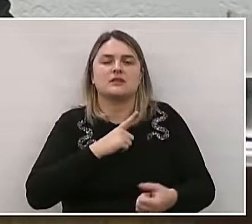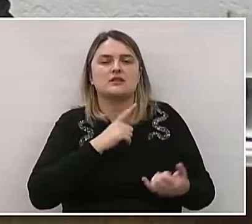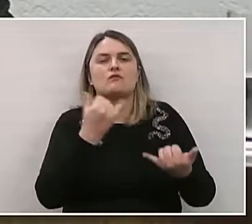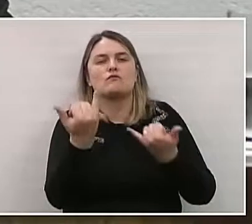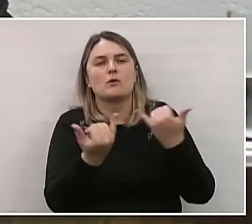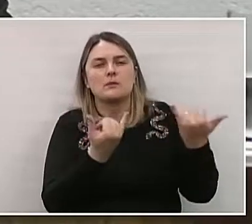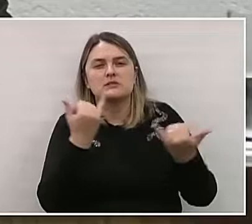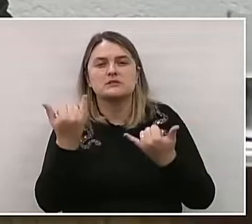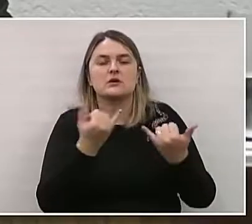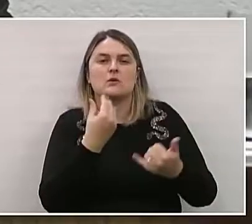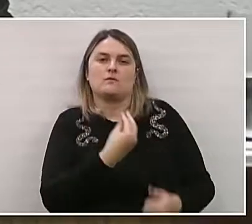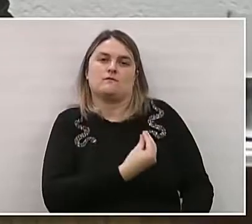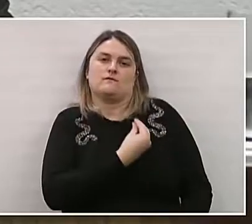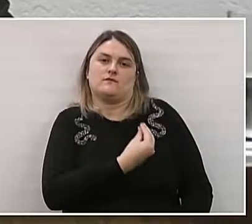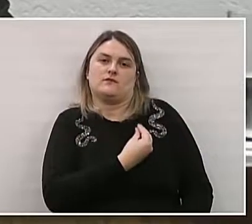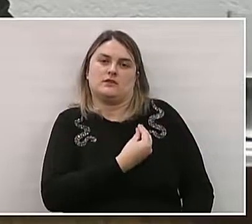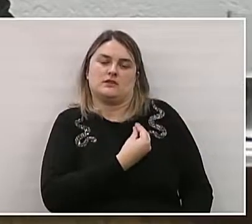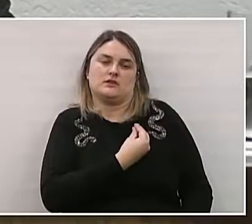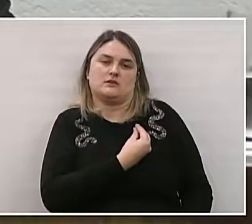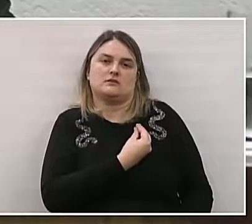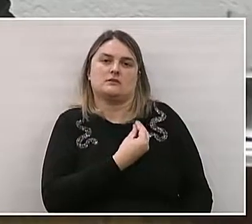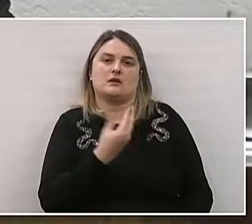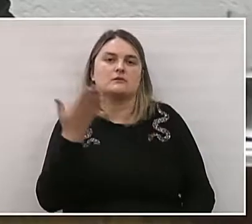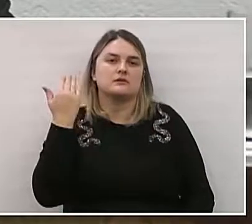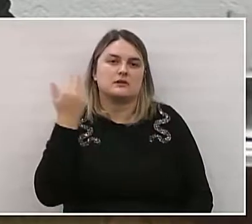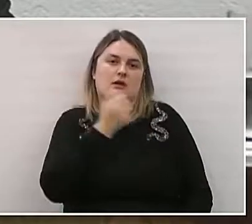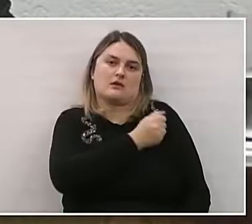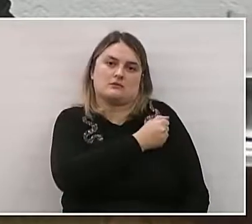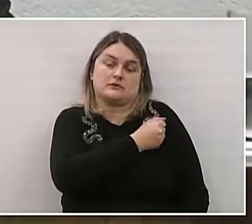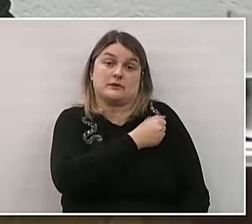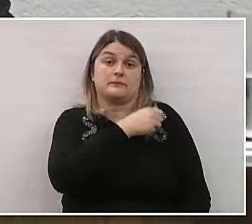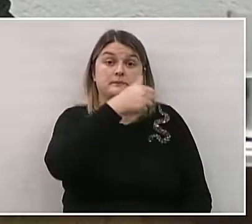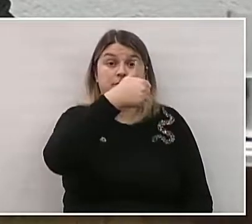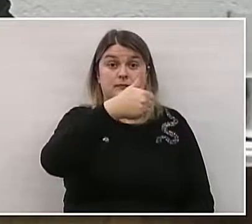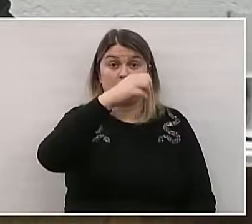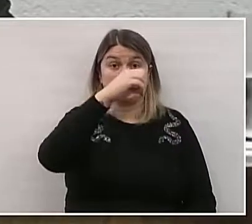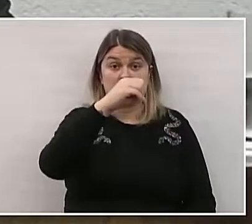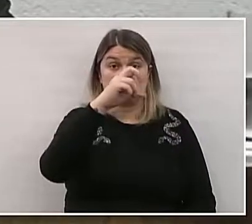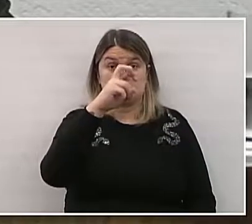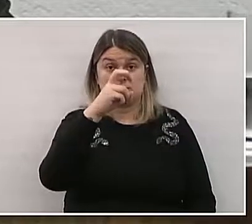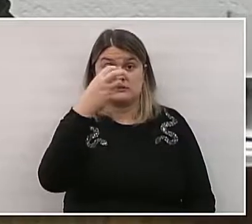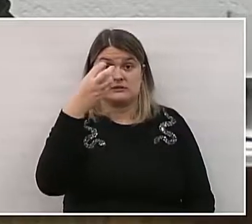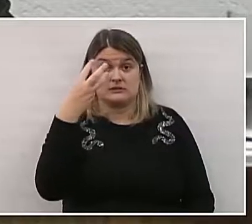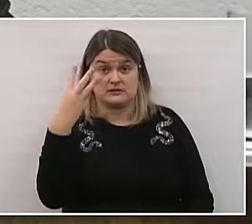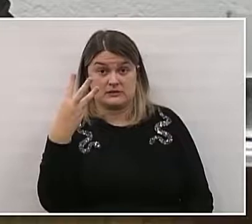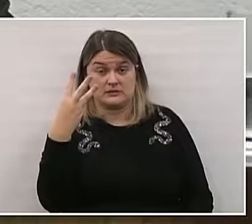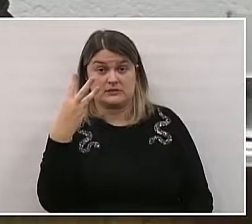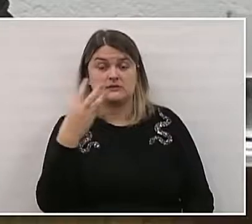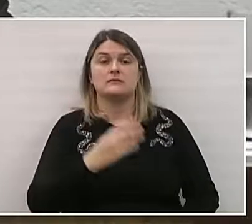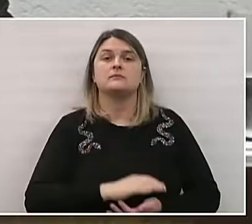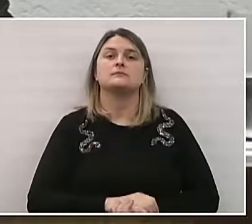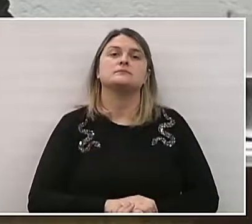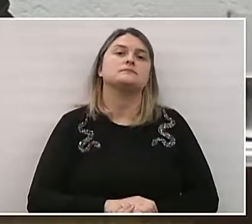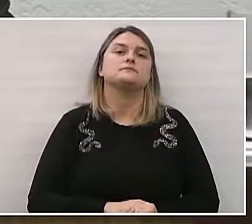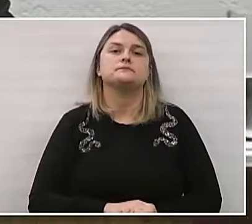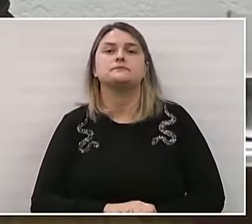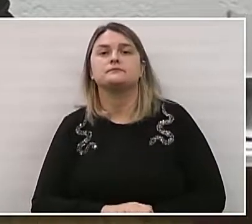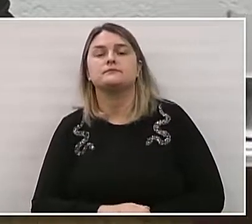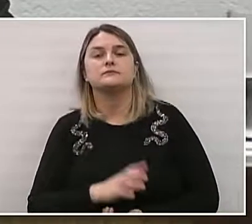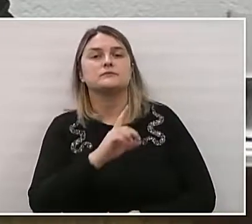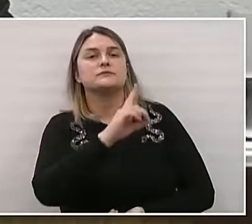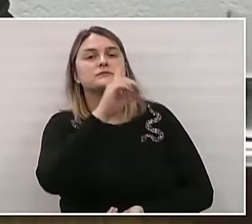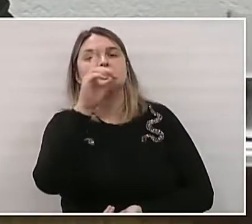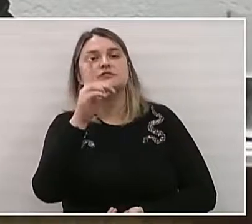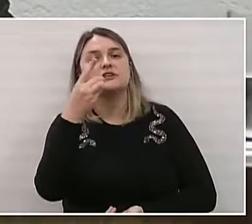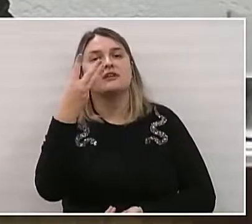informação sobre sua vida como estudante. No ano de 1953, mais precisamente no